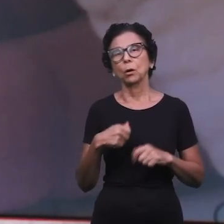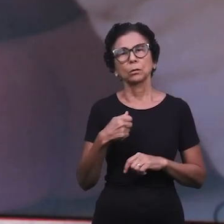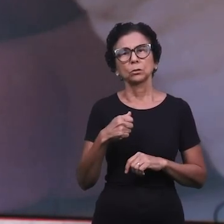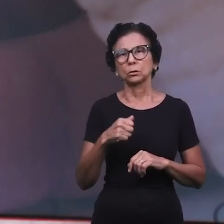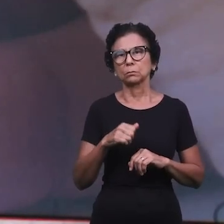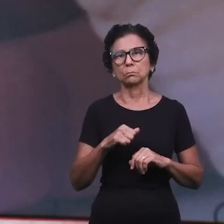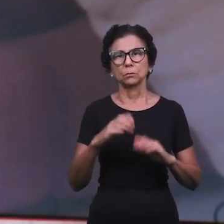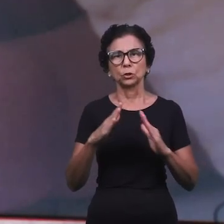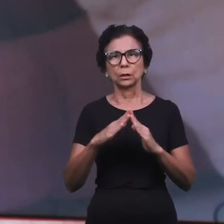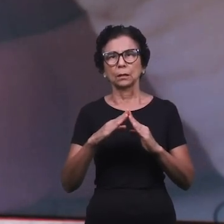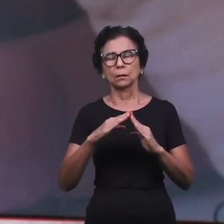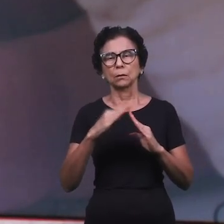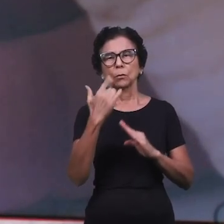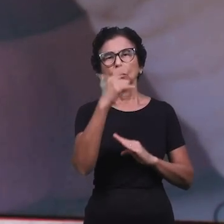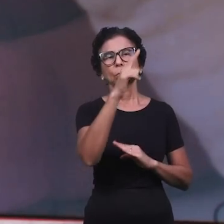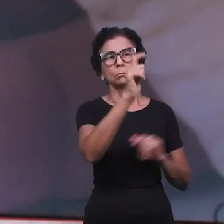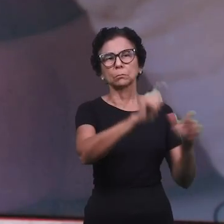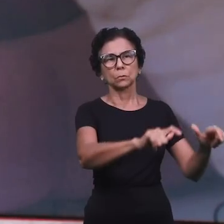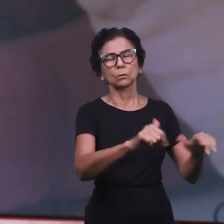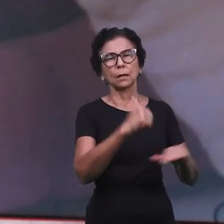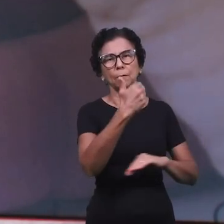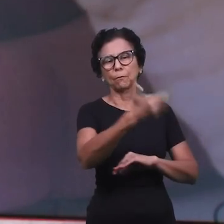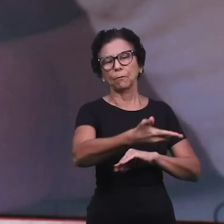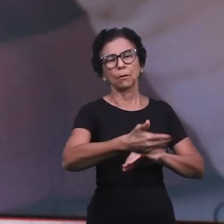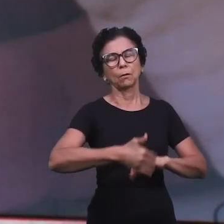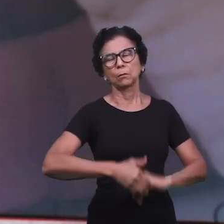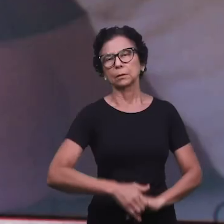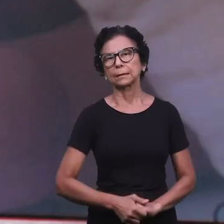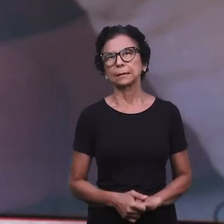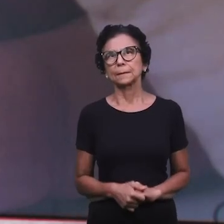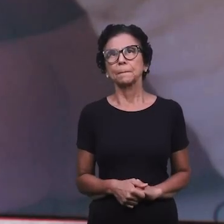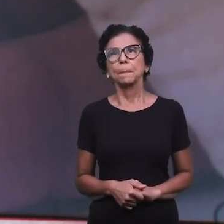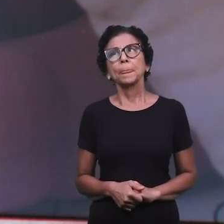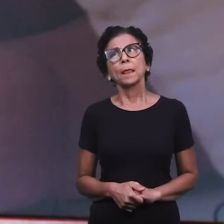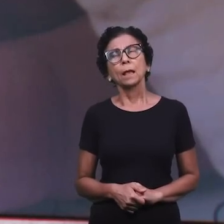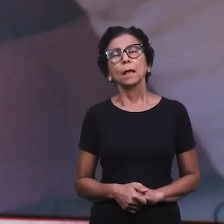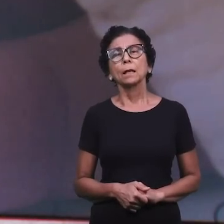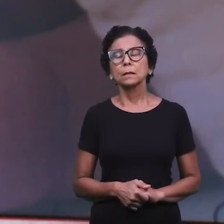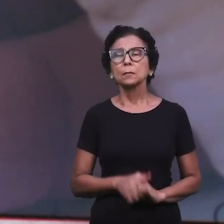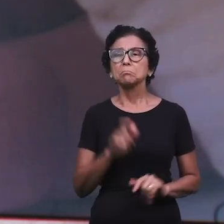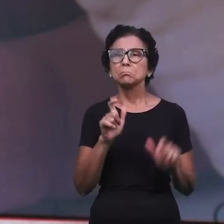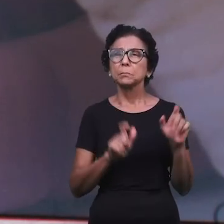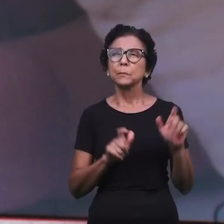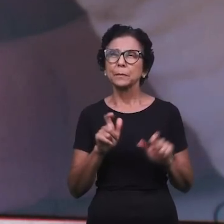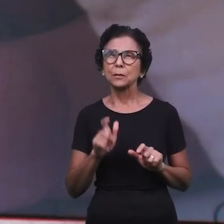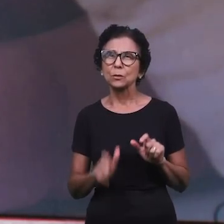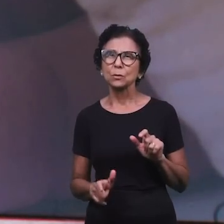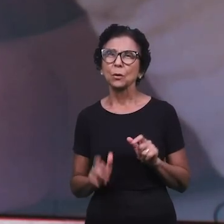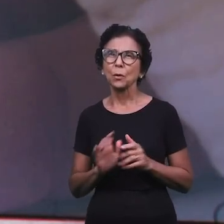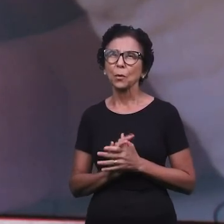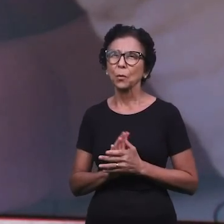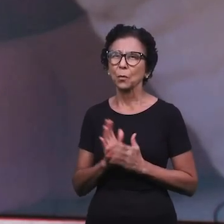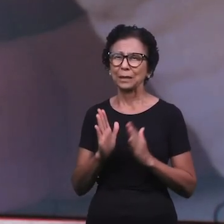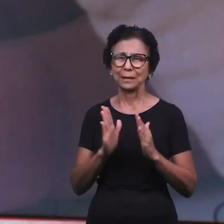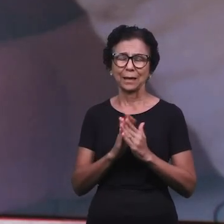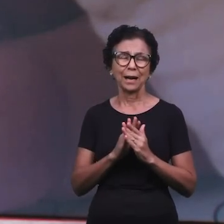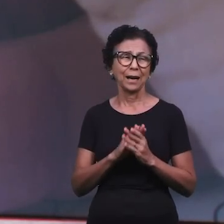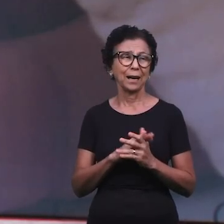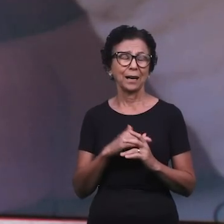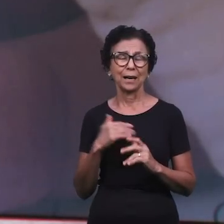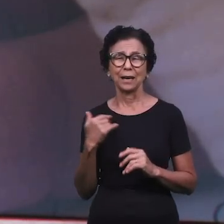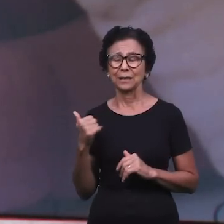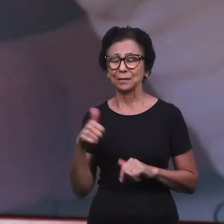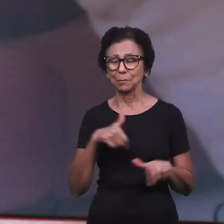casa. Sair de casa, porque olha, ali tem muita gente que está circulando, eu não consigo